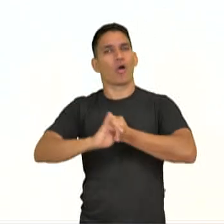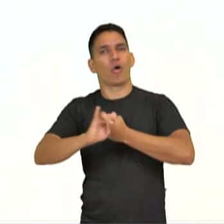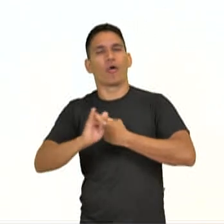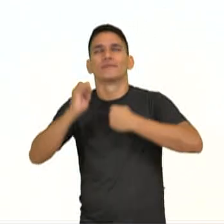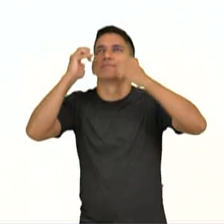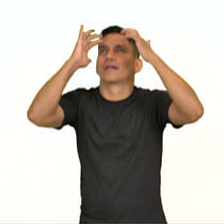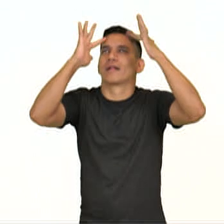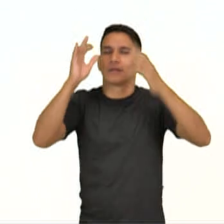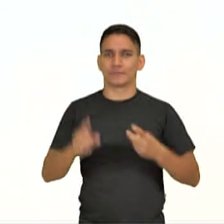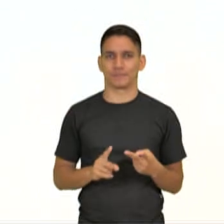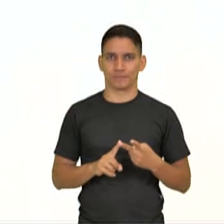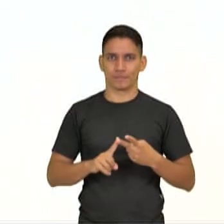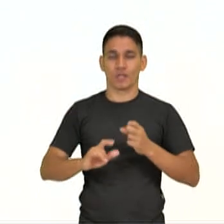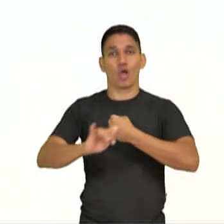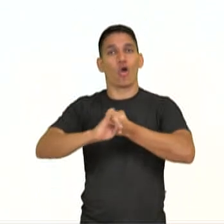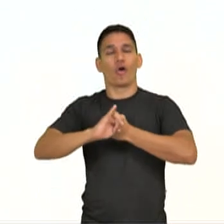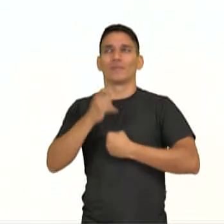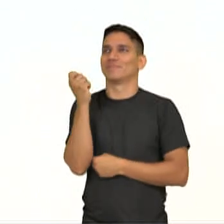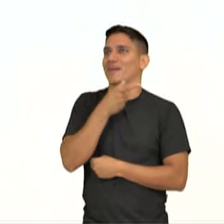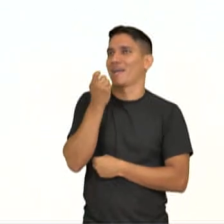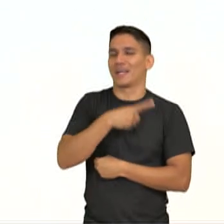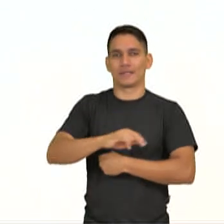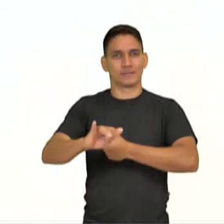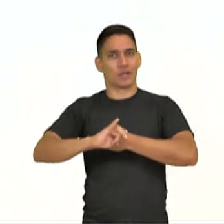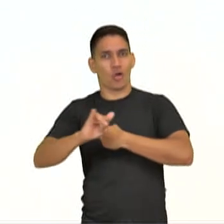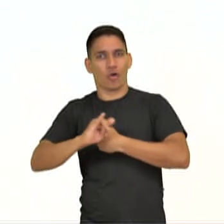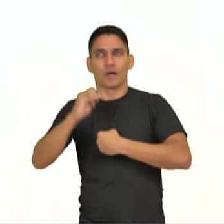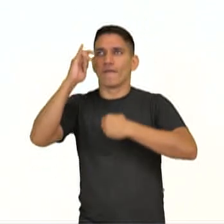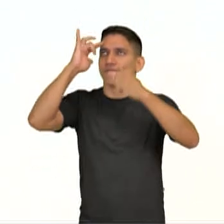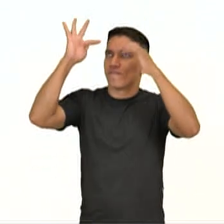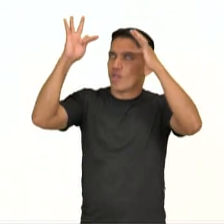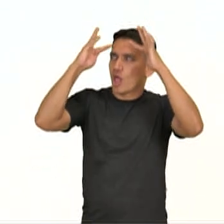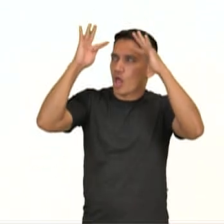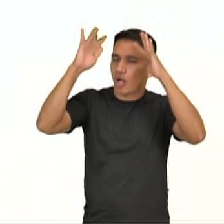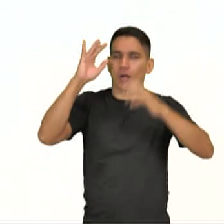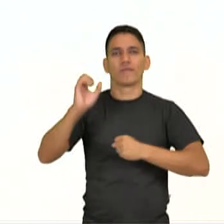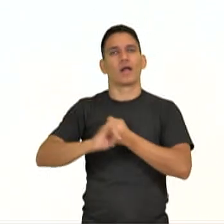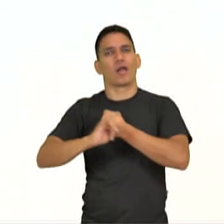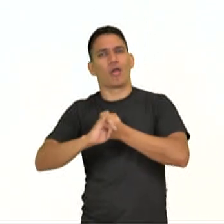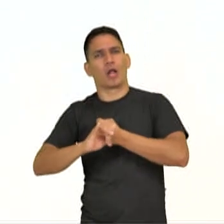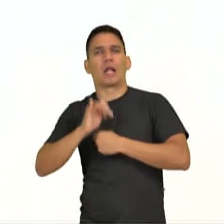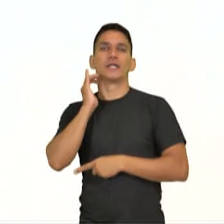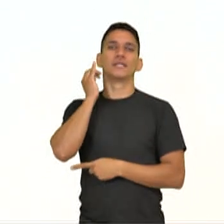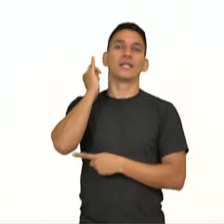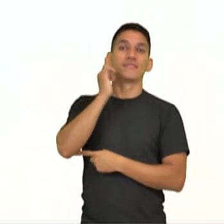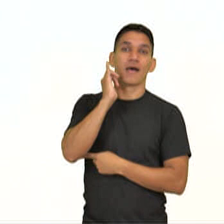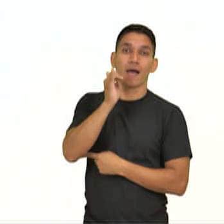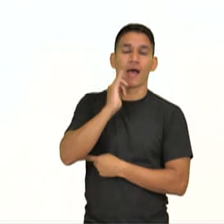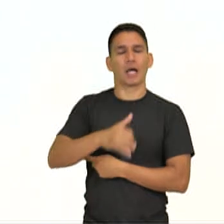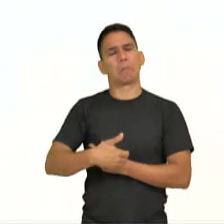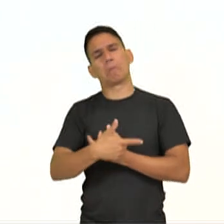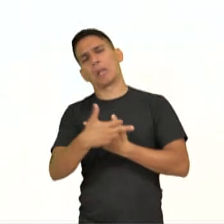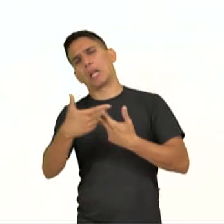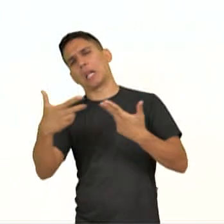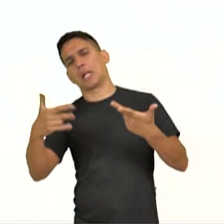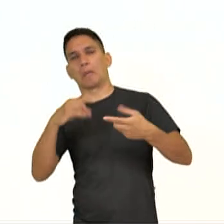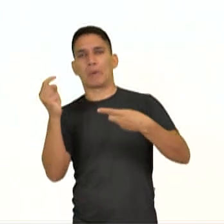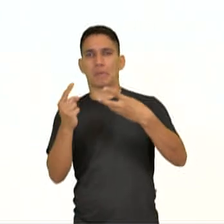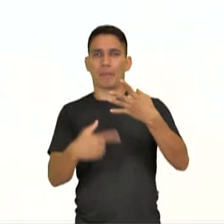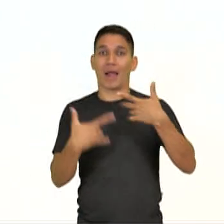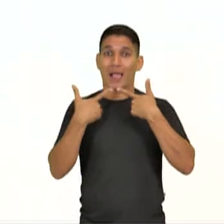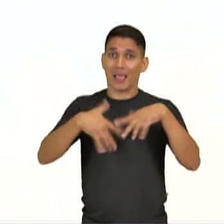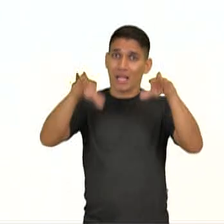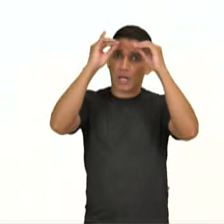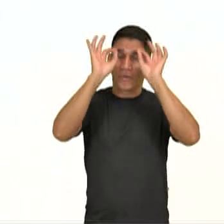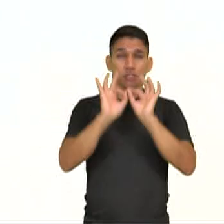reflexiva, humorística, lírica, filosófica, narrativa e etc. A linguagem geralmente é